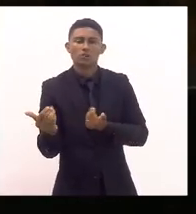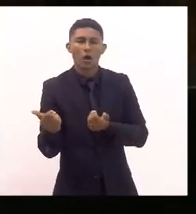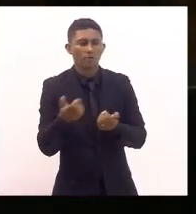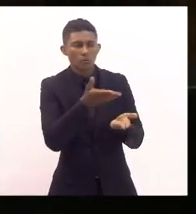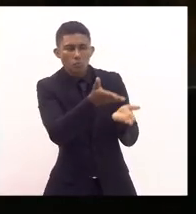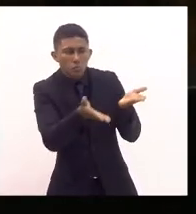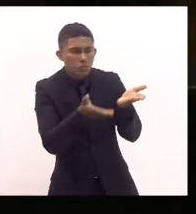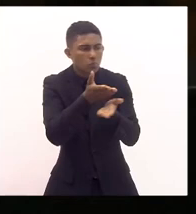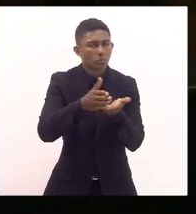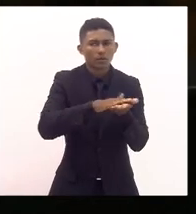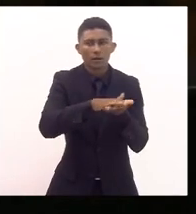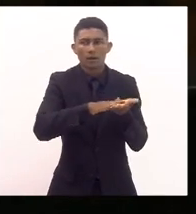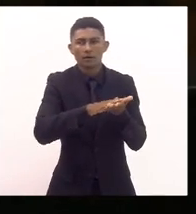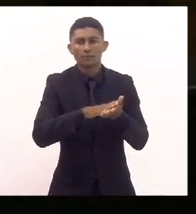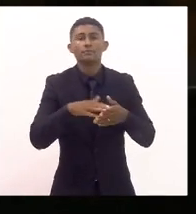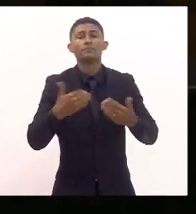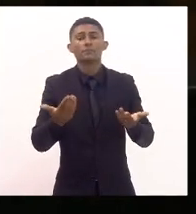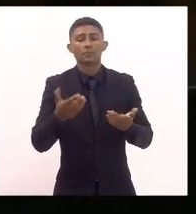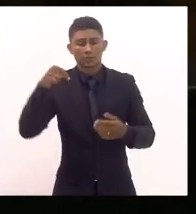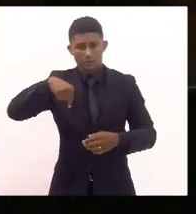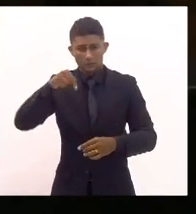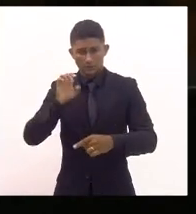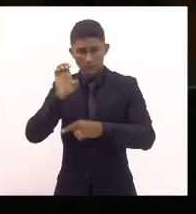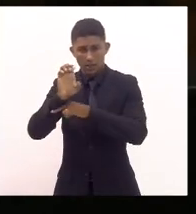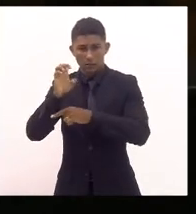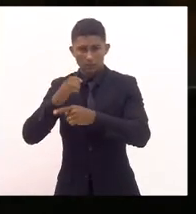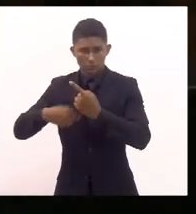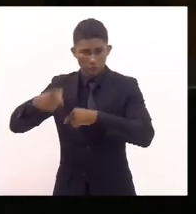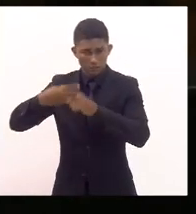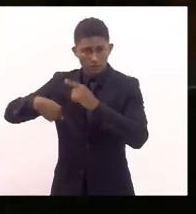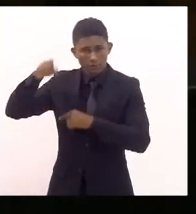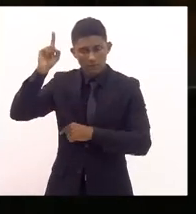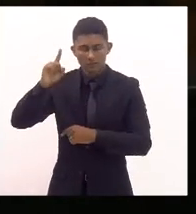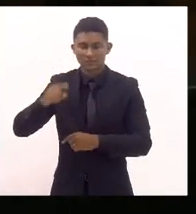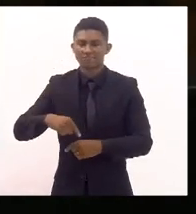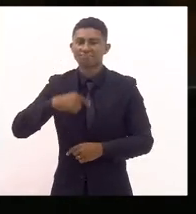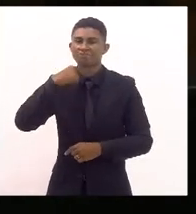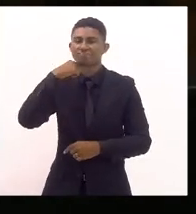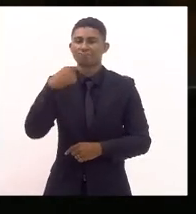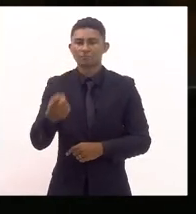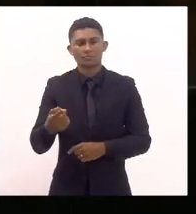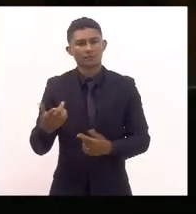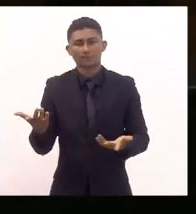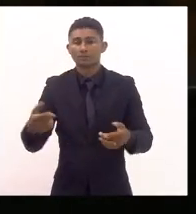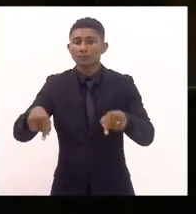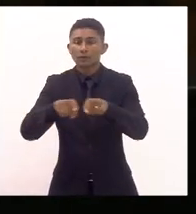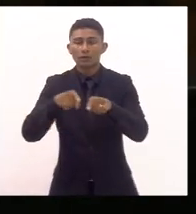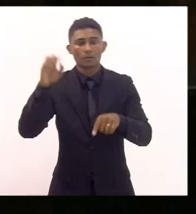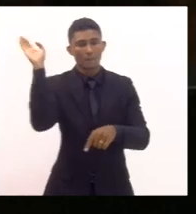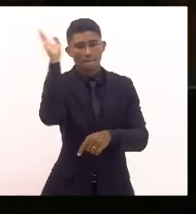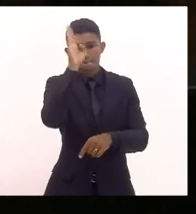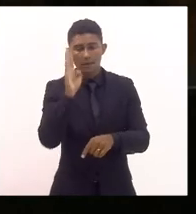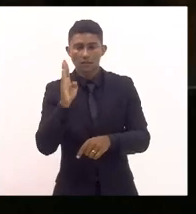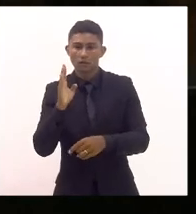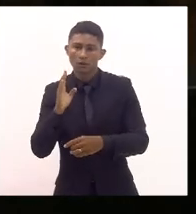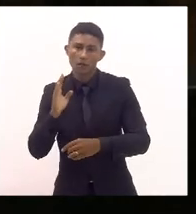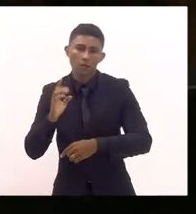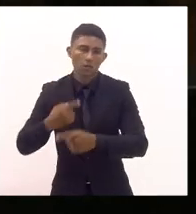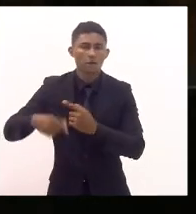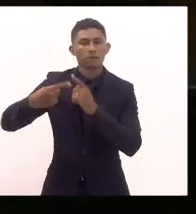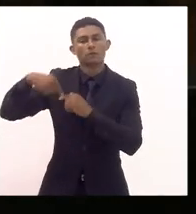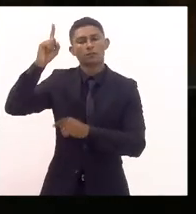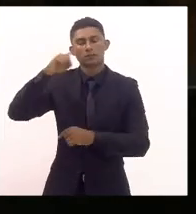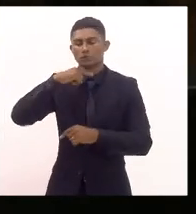podemos pensar no estado desenvolvido nós não podemos pensar em um país desenvolvido